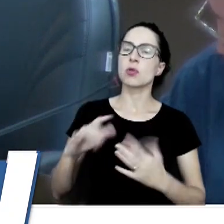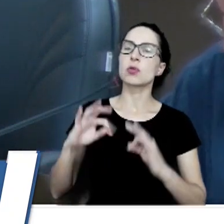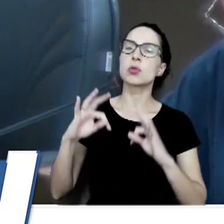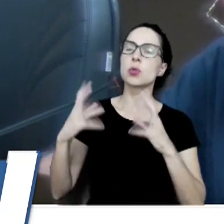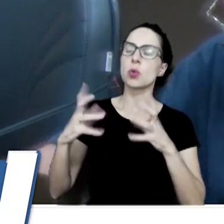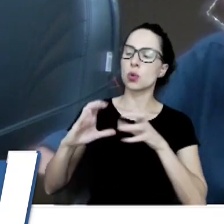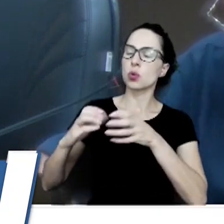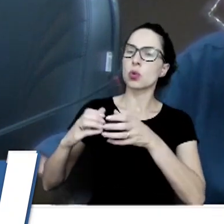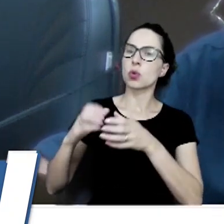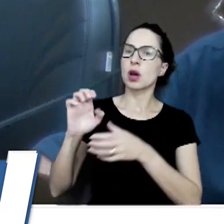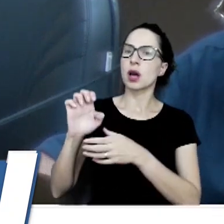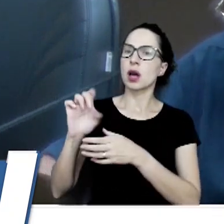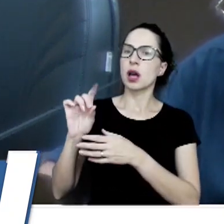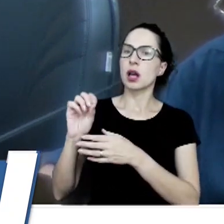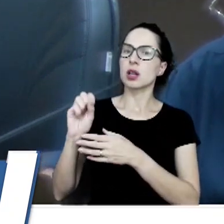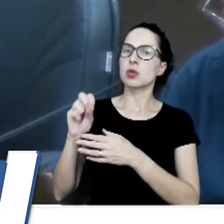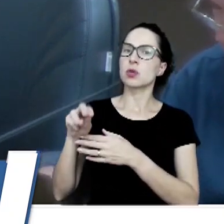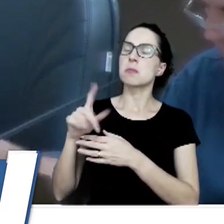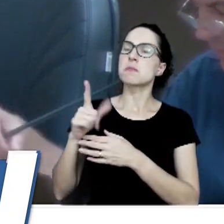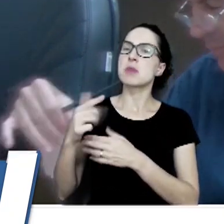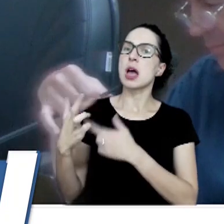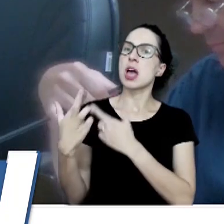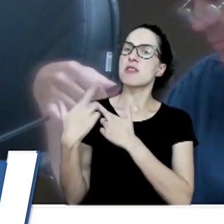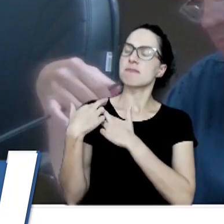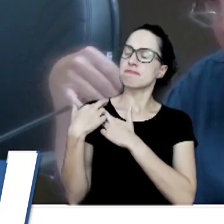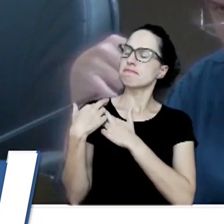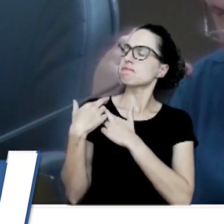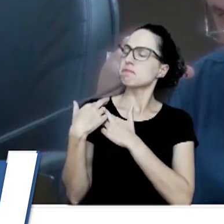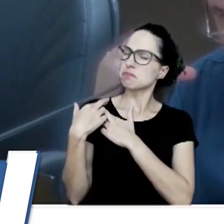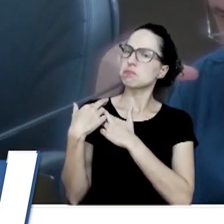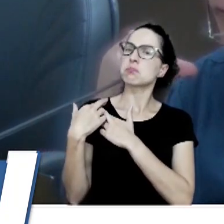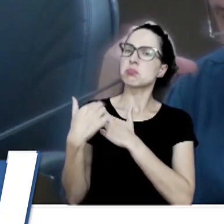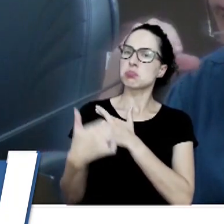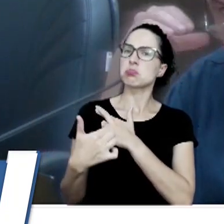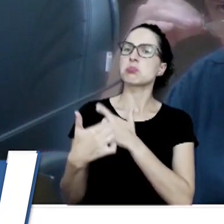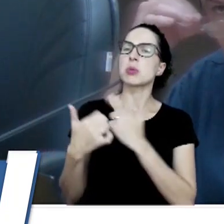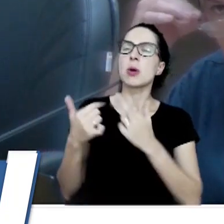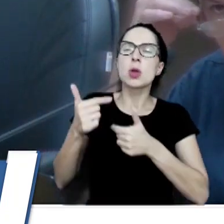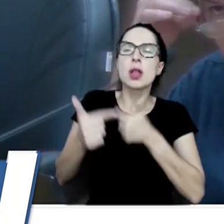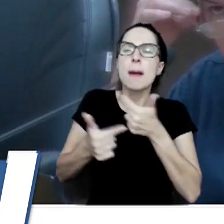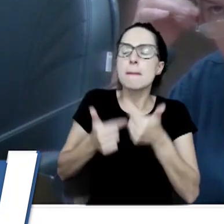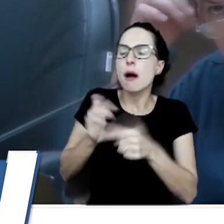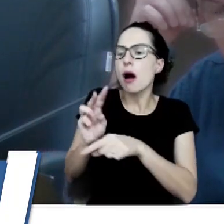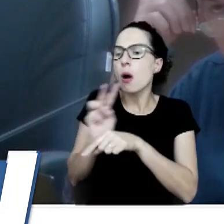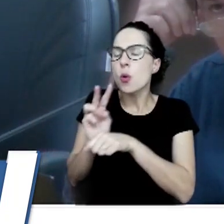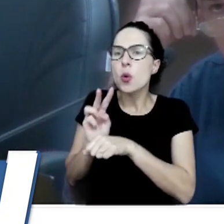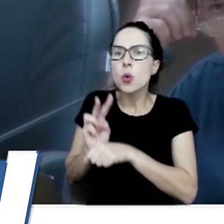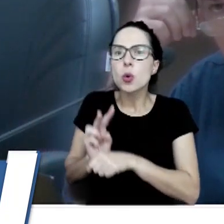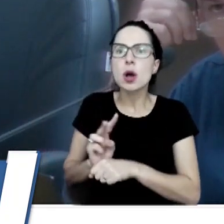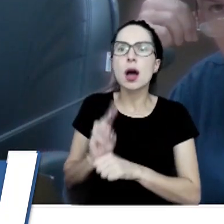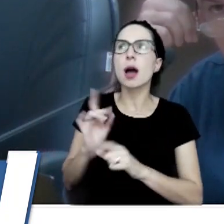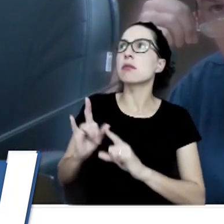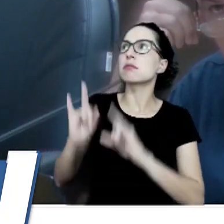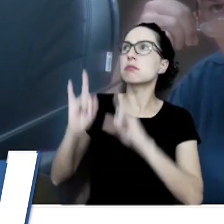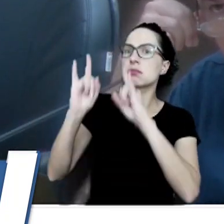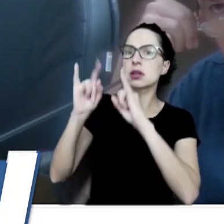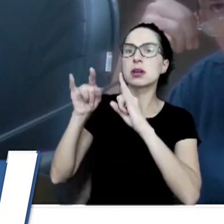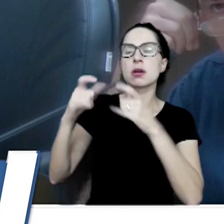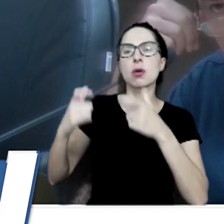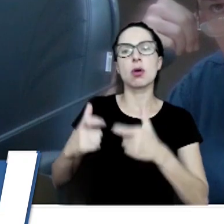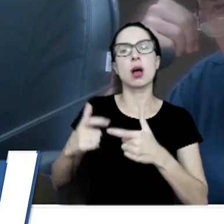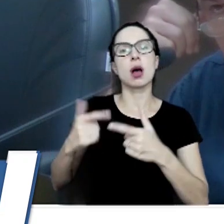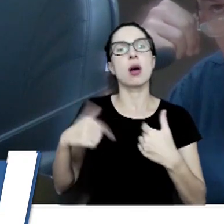eu frequento o local lá, é impecável. E nós observamos, até acredito, quando for fazer o